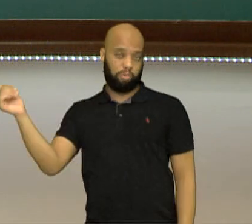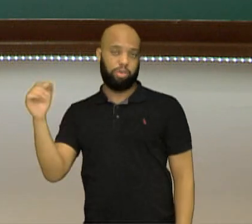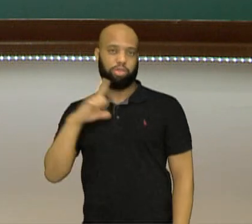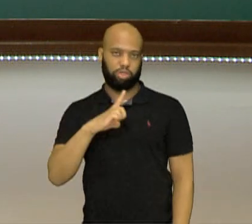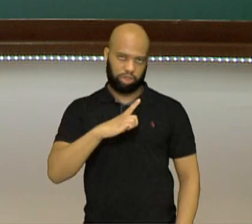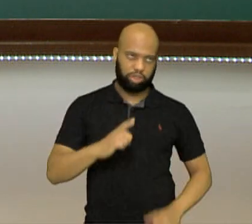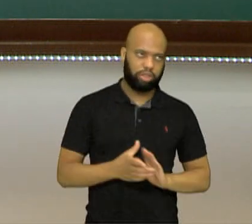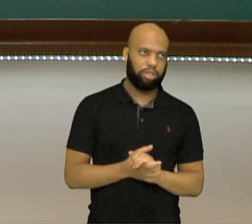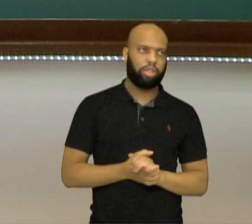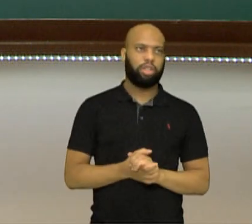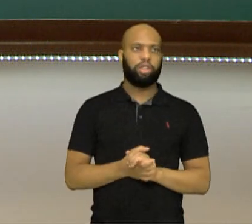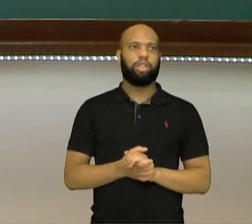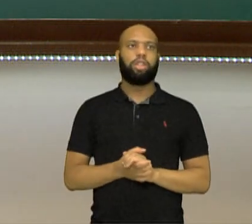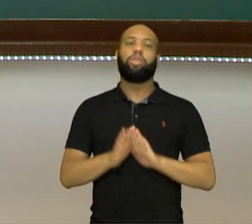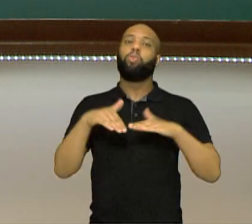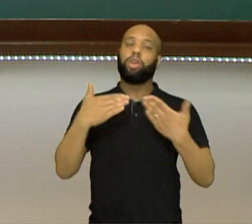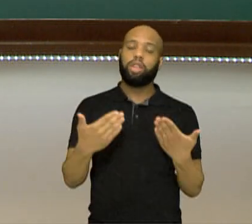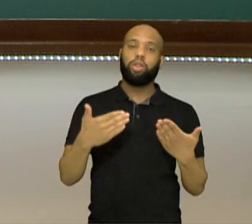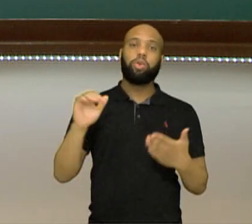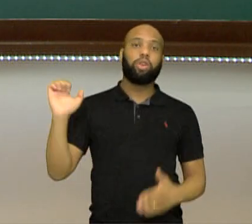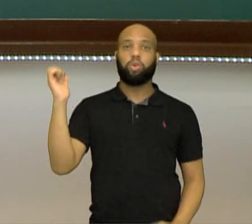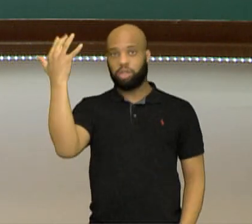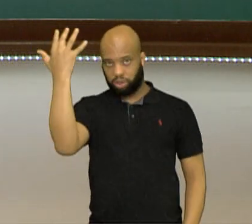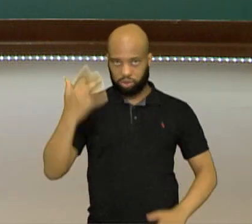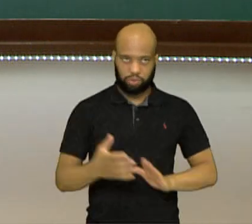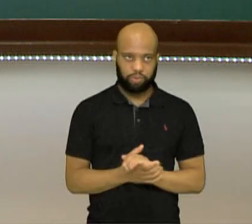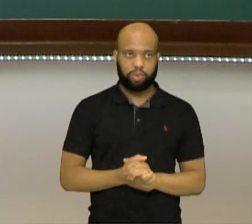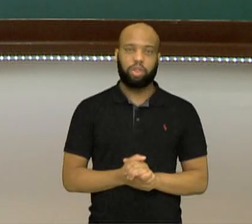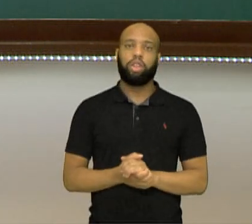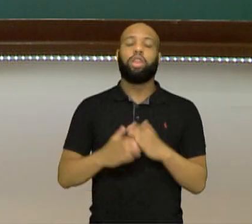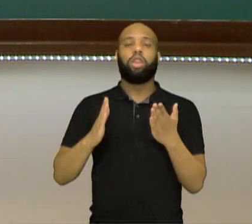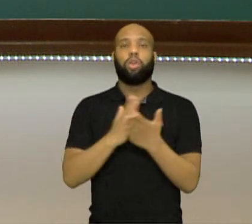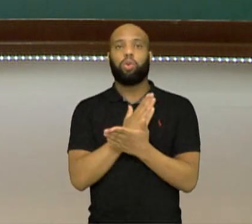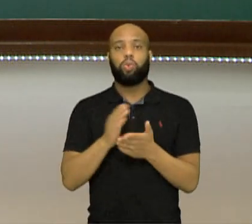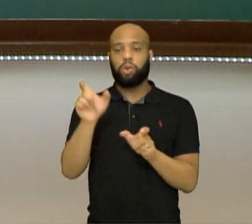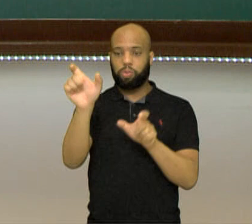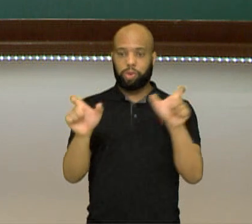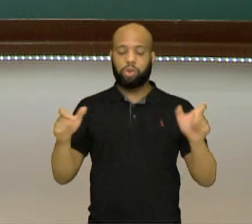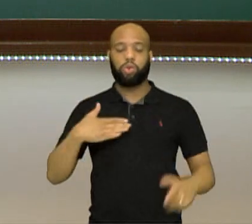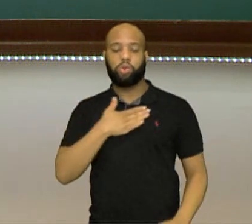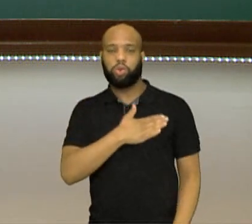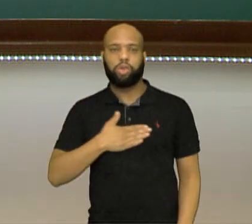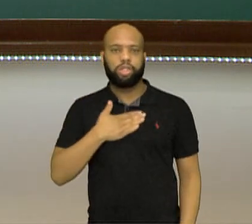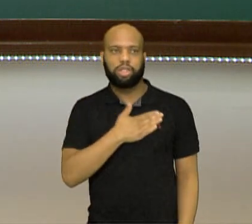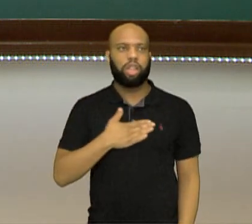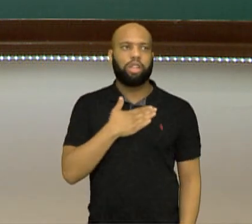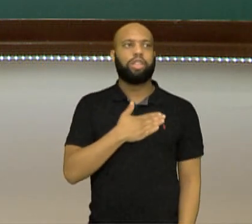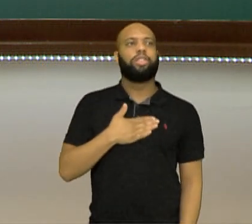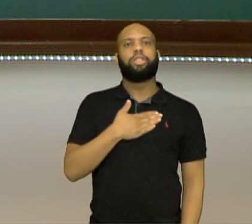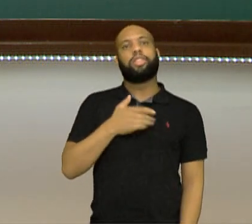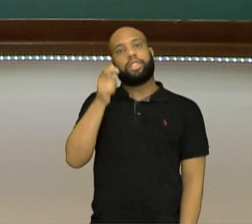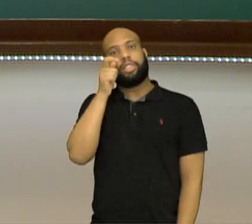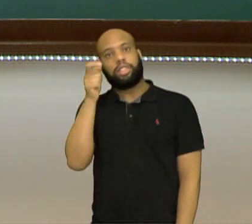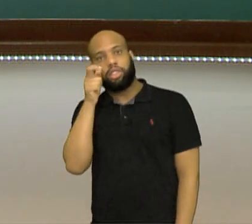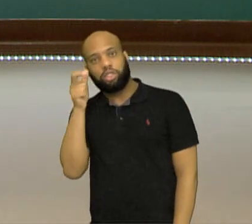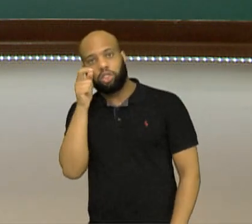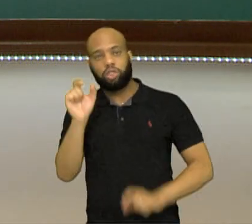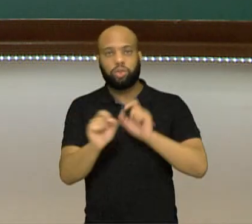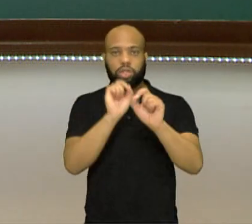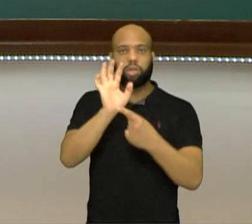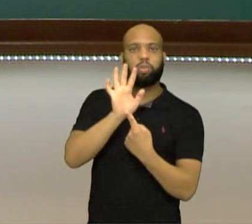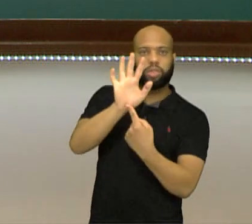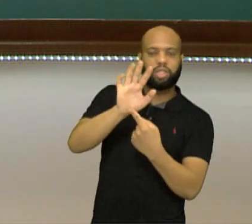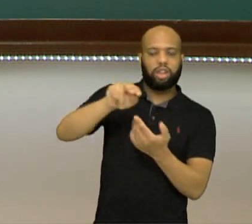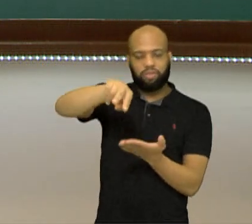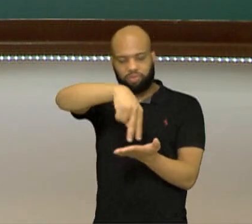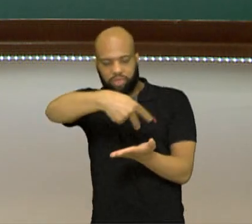E daí, de repente, aquelas pessoas que gostavam de assistir espetáculos de dança de balé